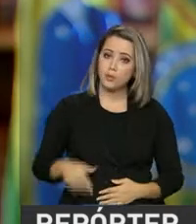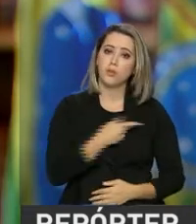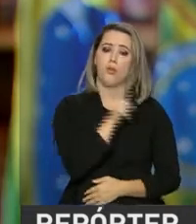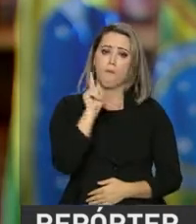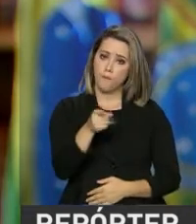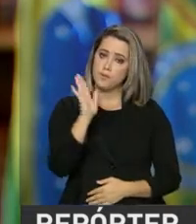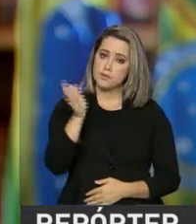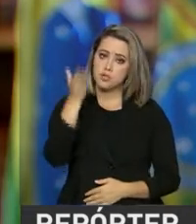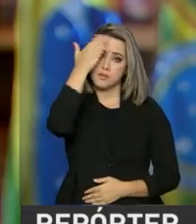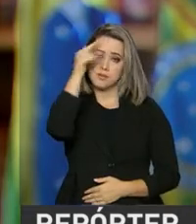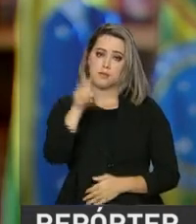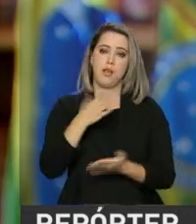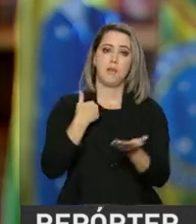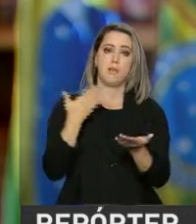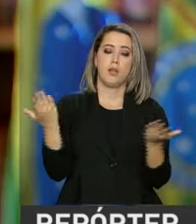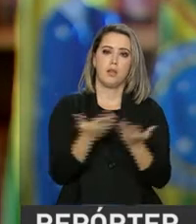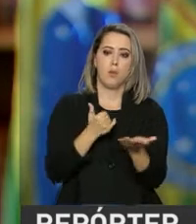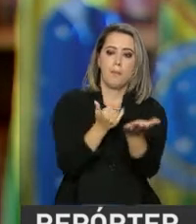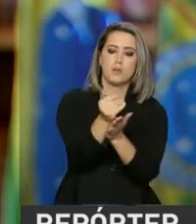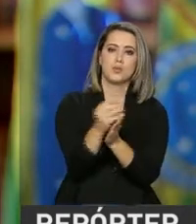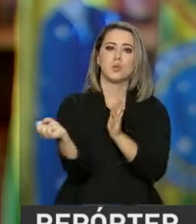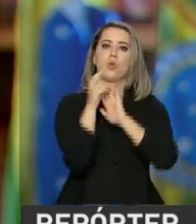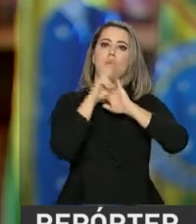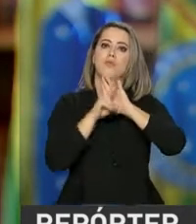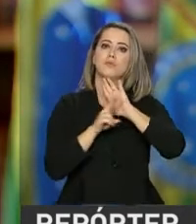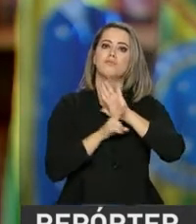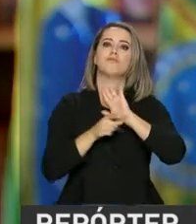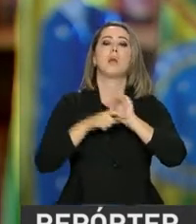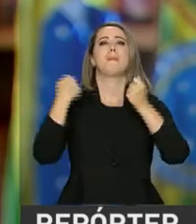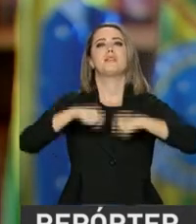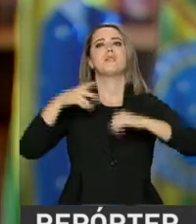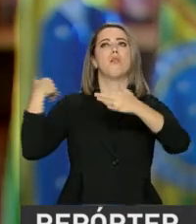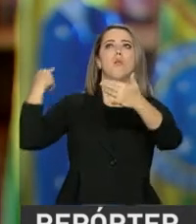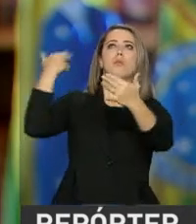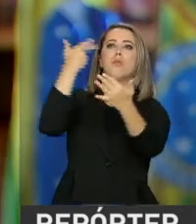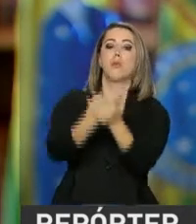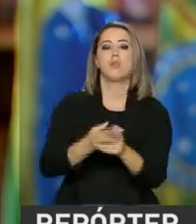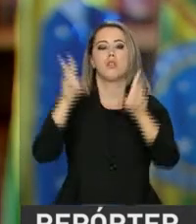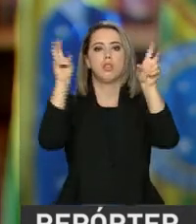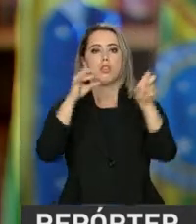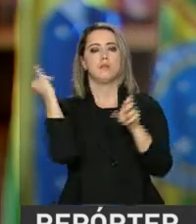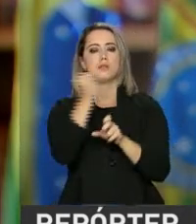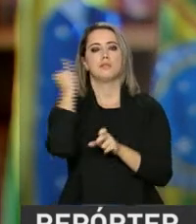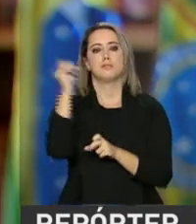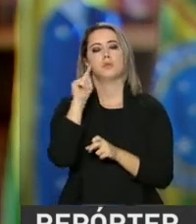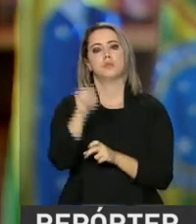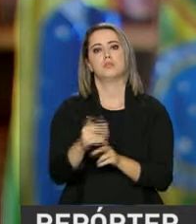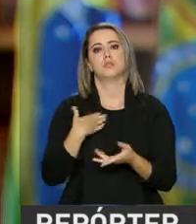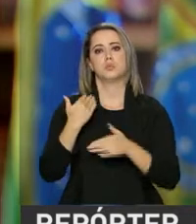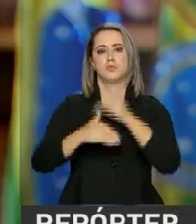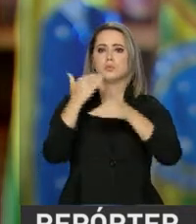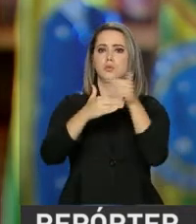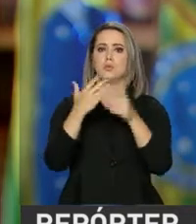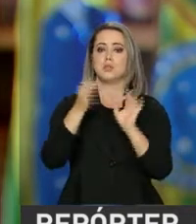sabe tirou do papel reformas necessárias há décadas sobre temas fundamentais para o crescimento